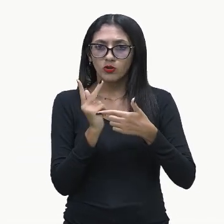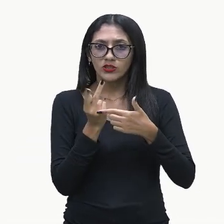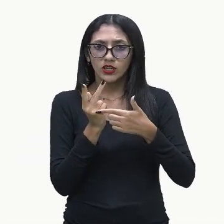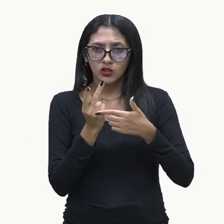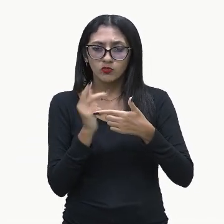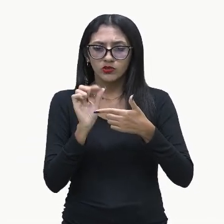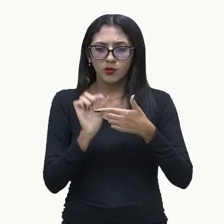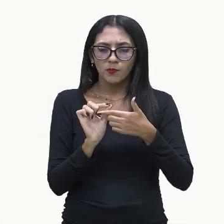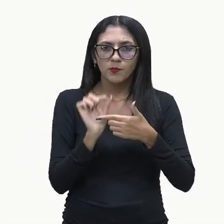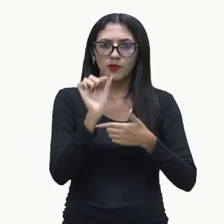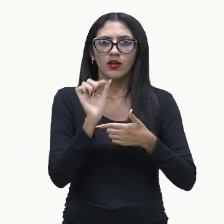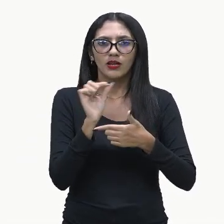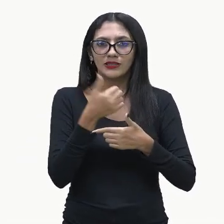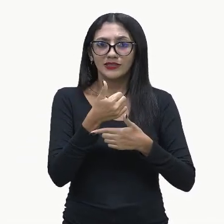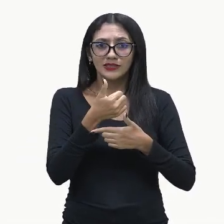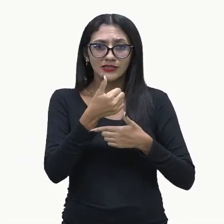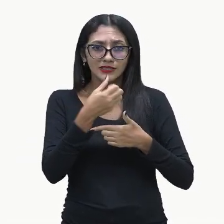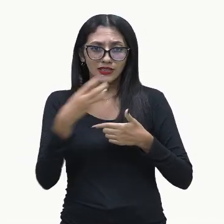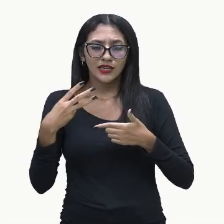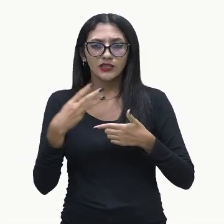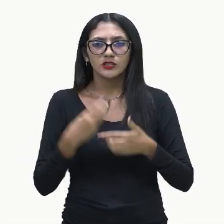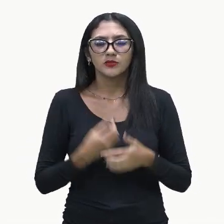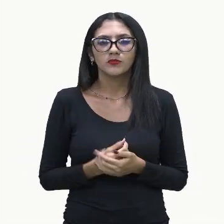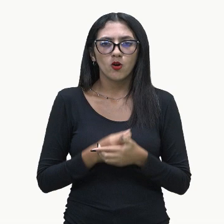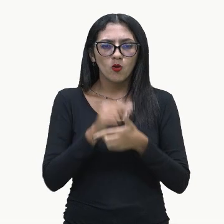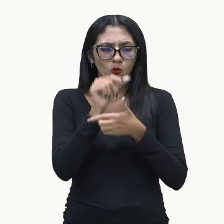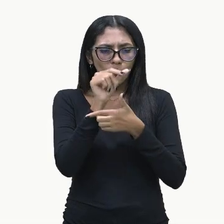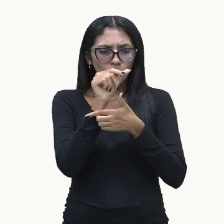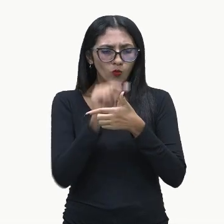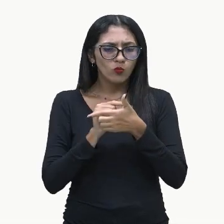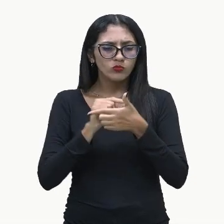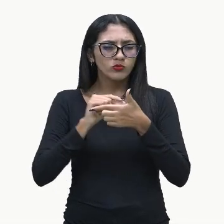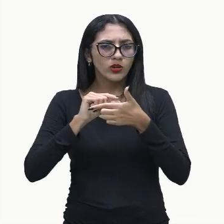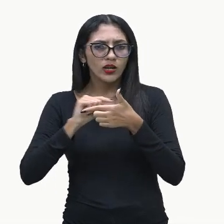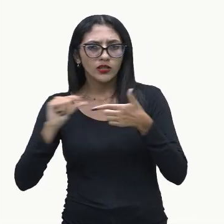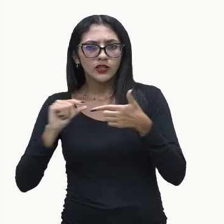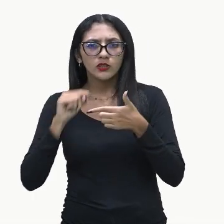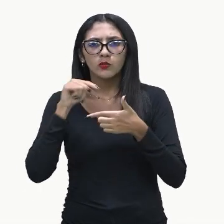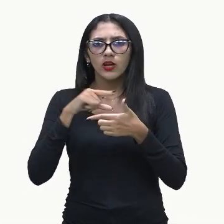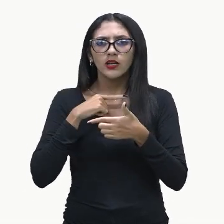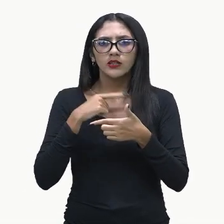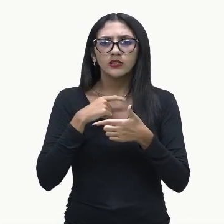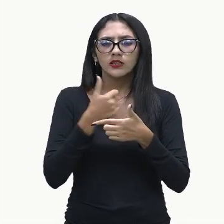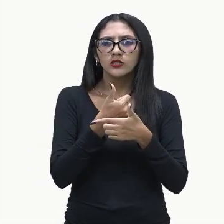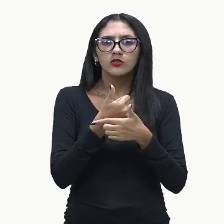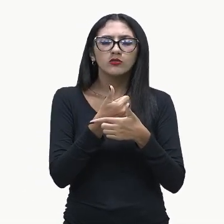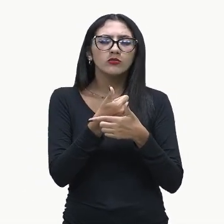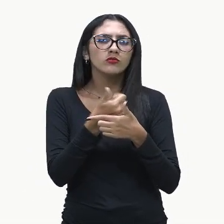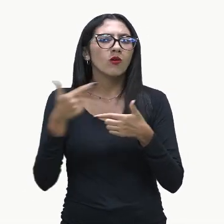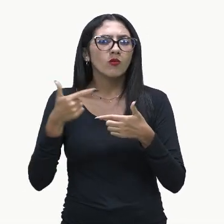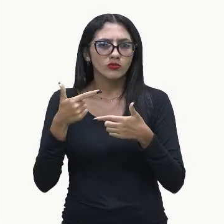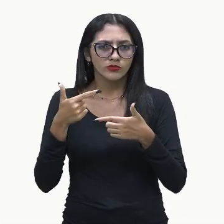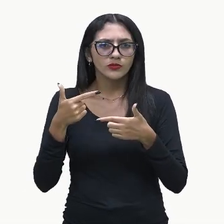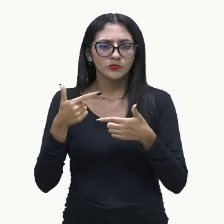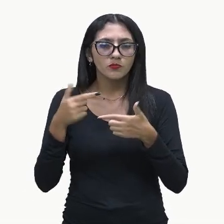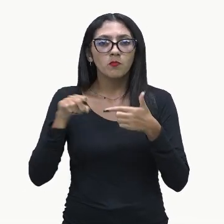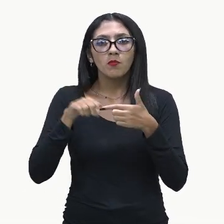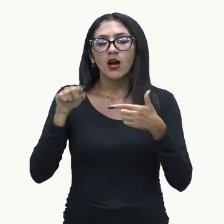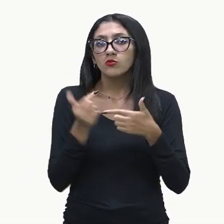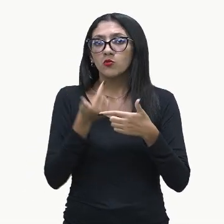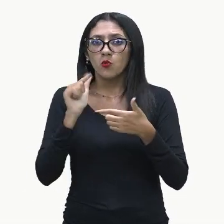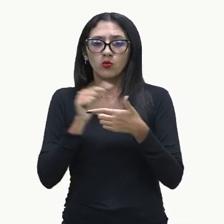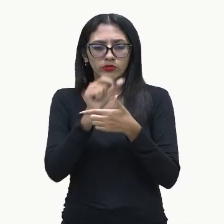centímetros, e um dos catetos mede B igual a 12 centímetros. Quanto mede o outro cateto?